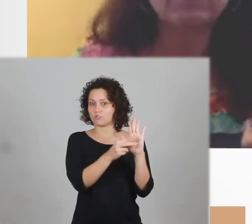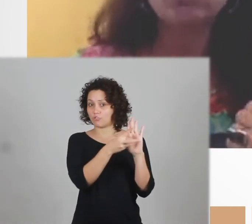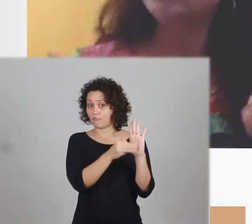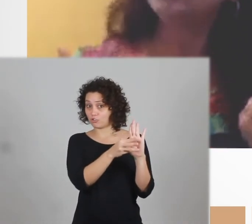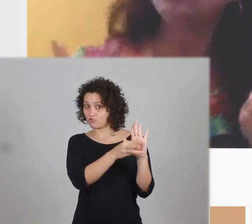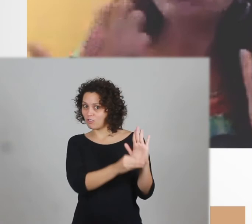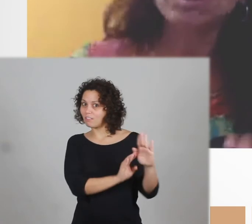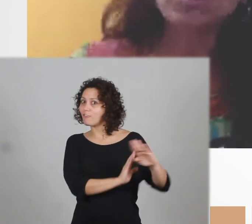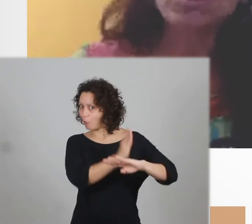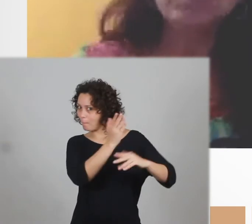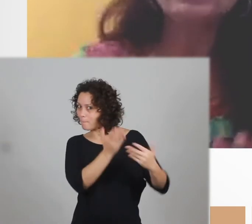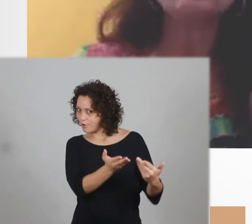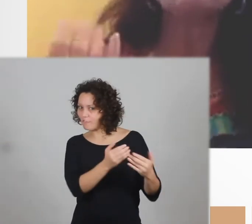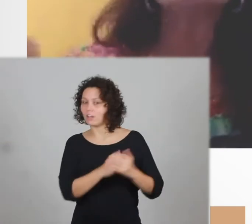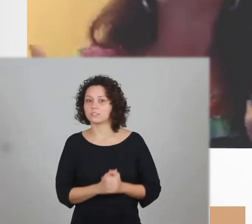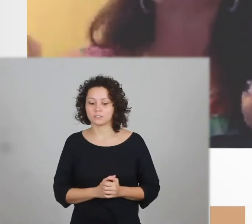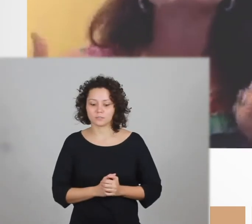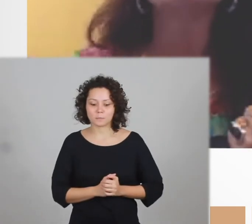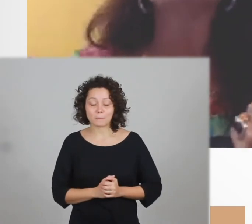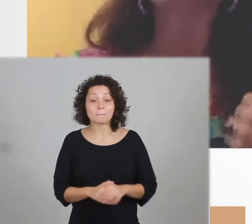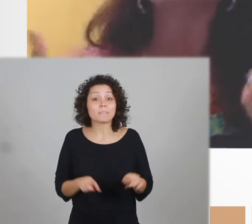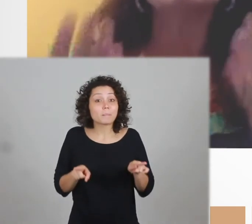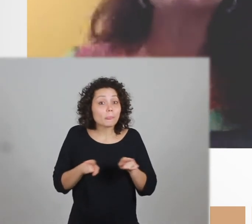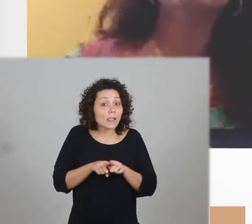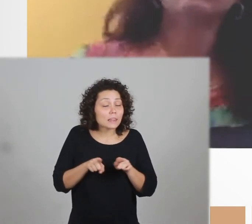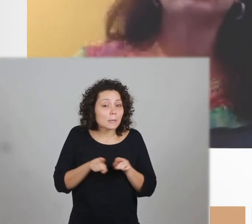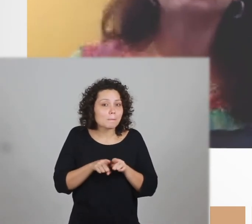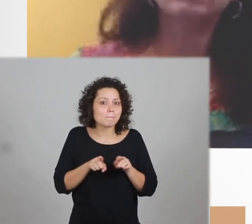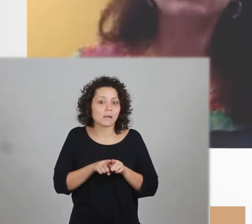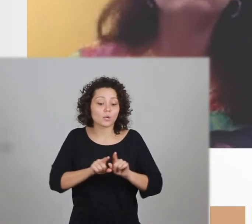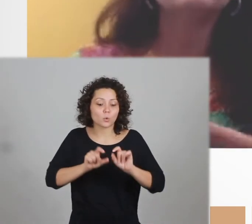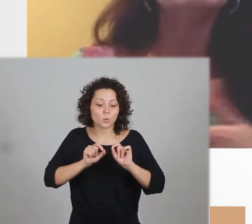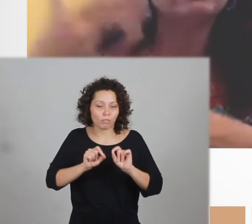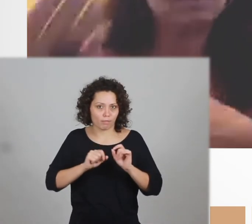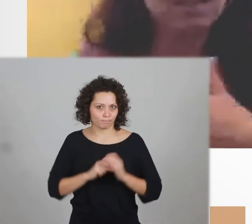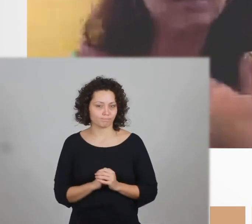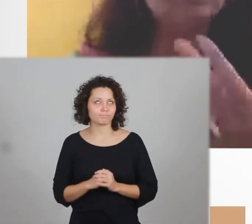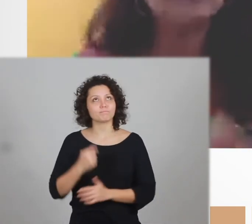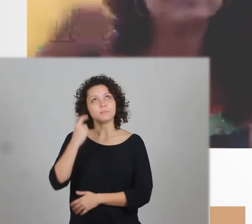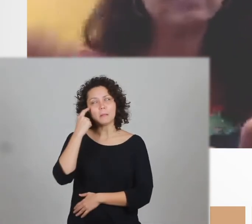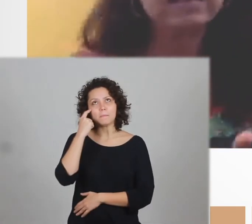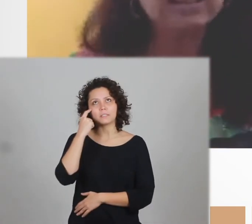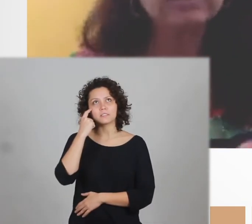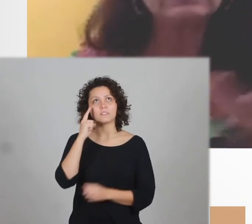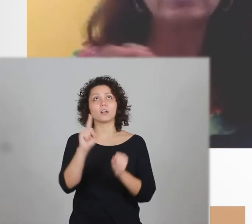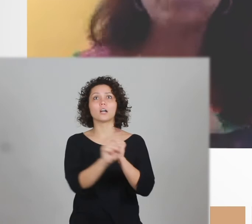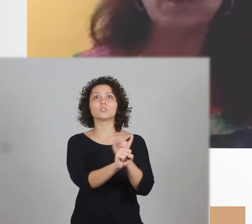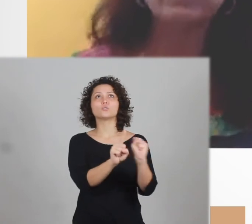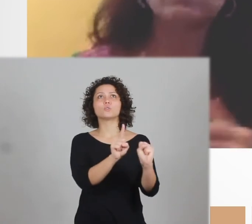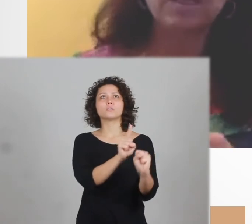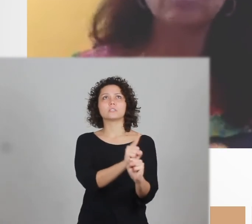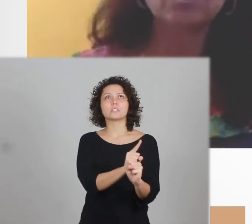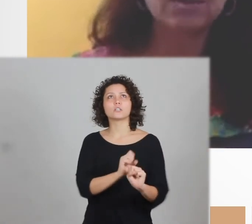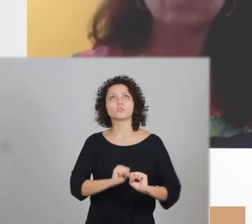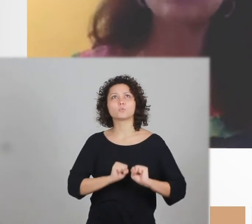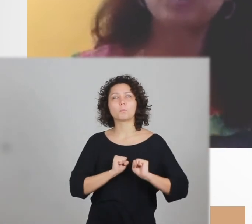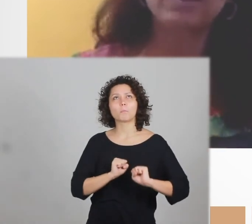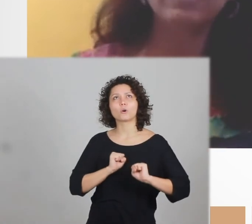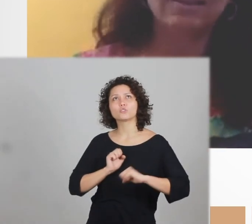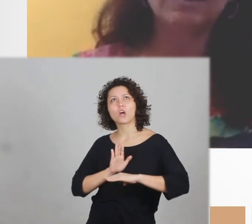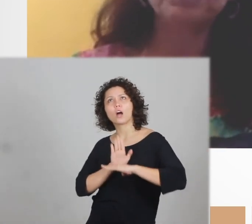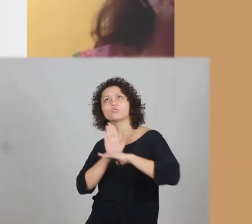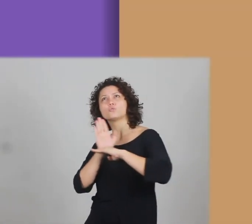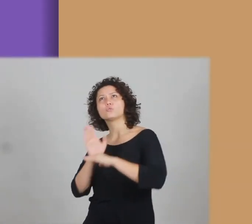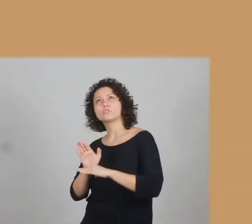sociedade civil pode contribuir para a construção dos indicadores nacionais, que seria a fase seguinte à aprovação da Resolução